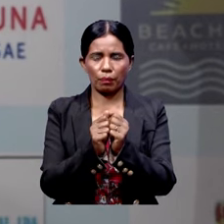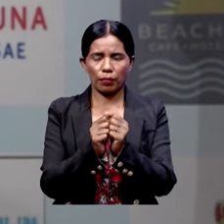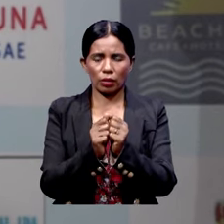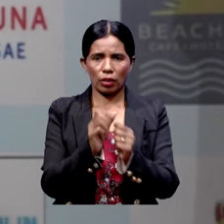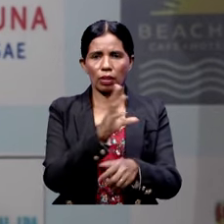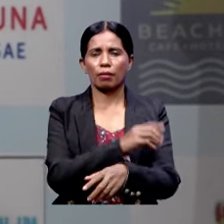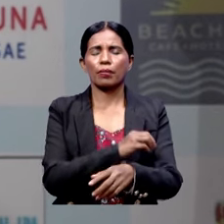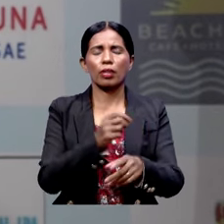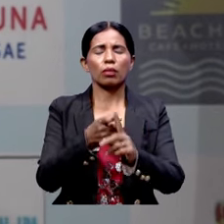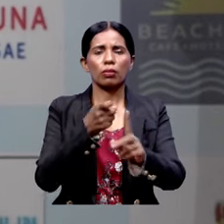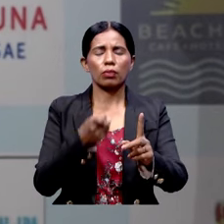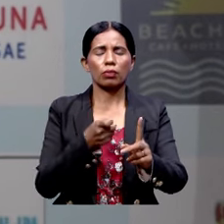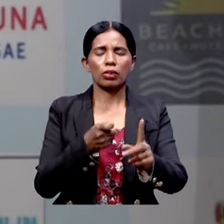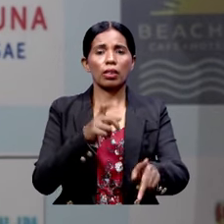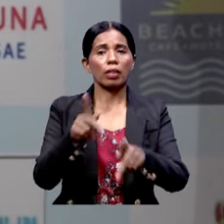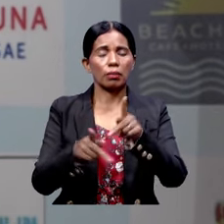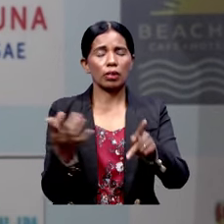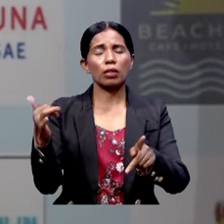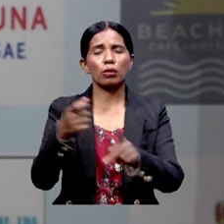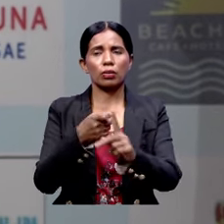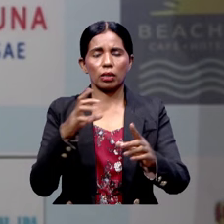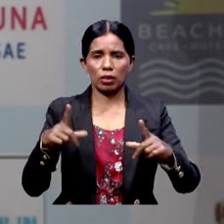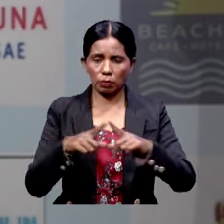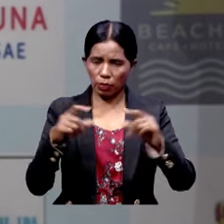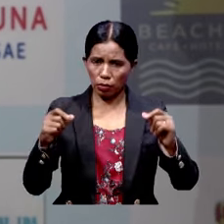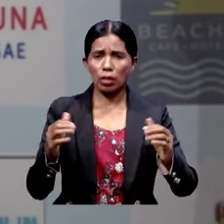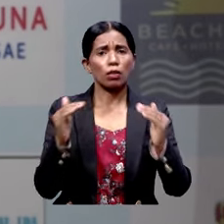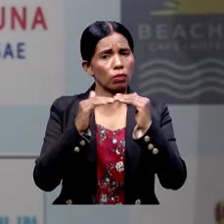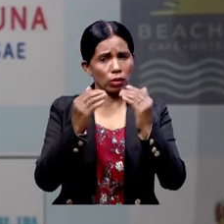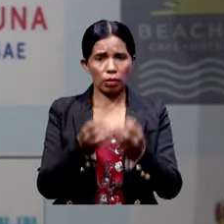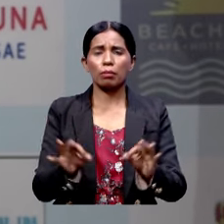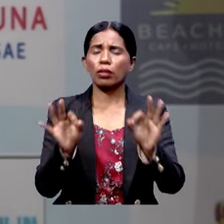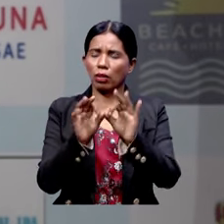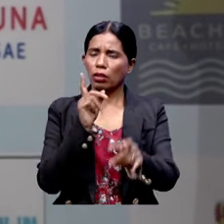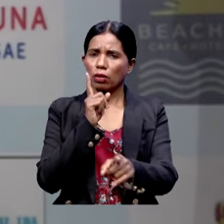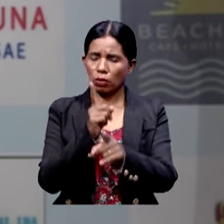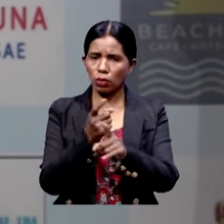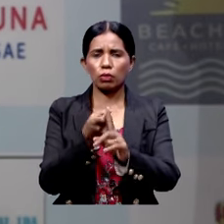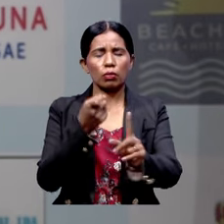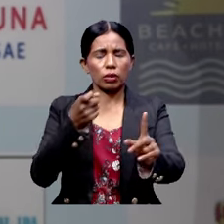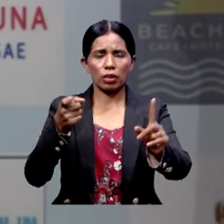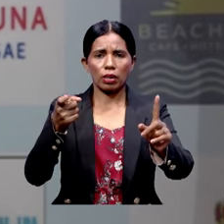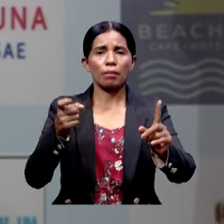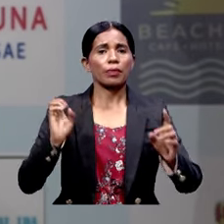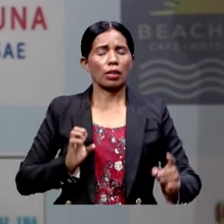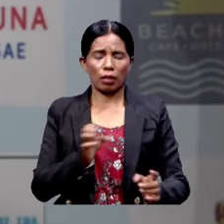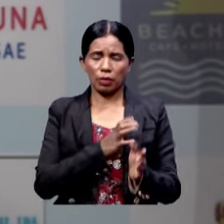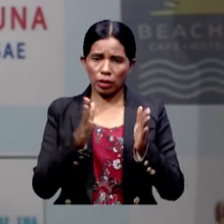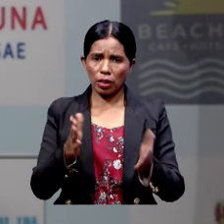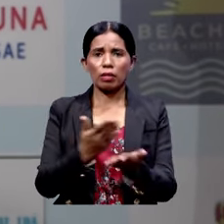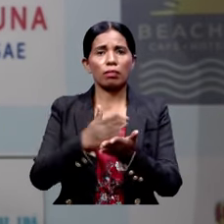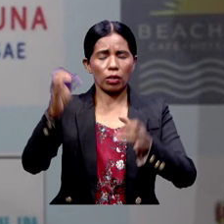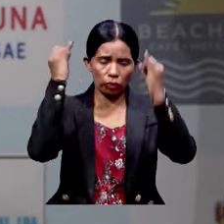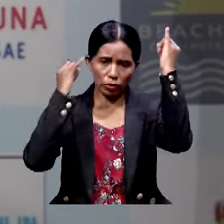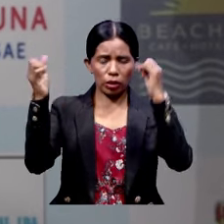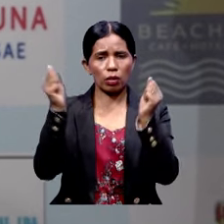investidor Sira mais Japão. É bom um encontro importante Tebas, iniciativa do embaixador Nian, e também partilha informação para Malo